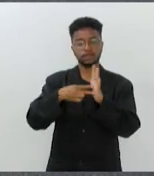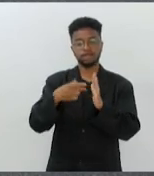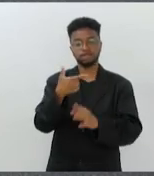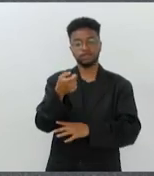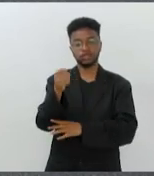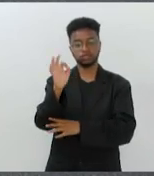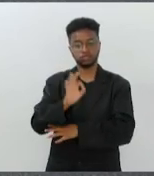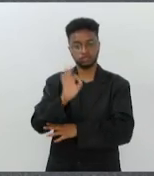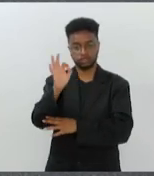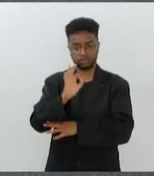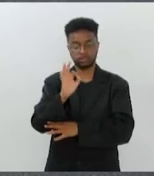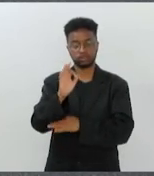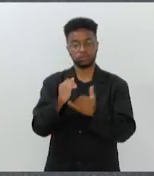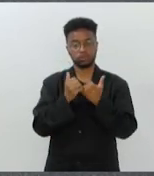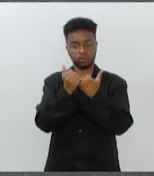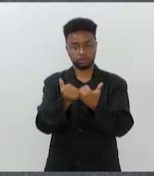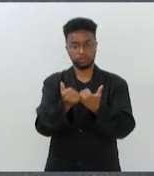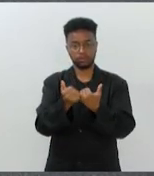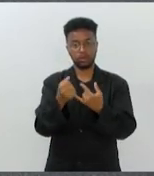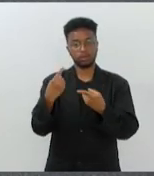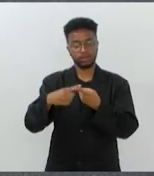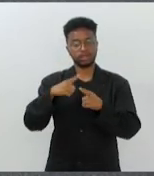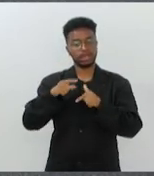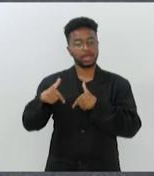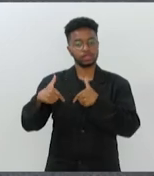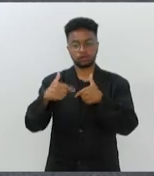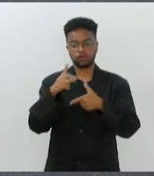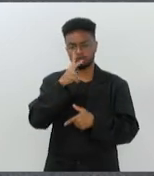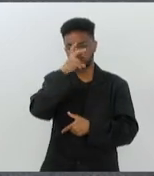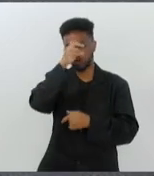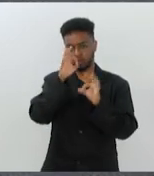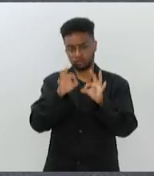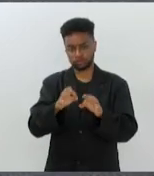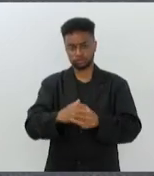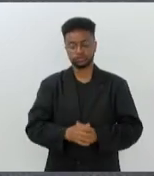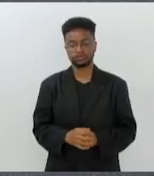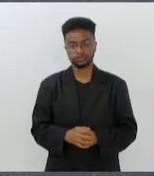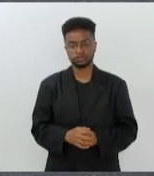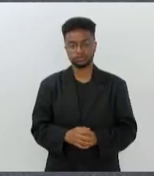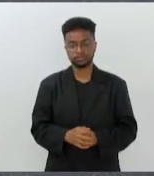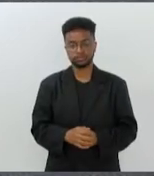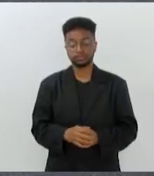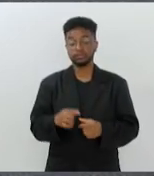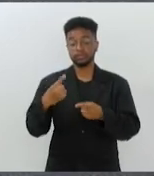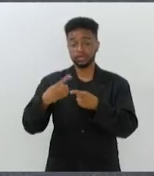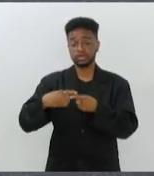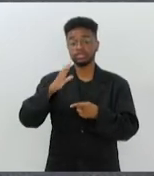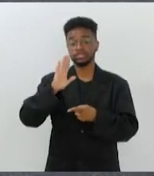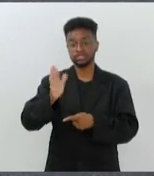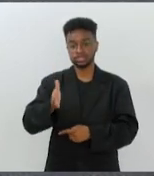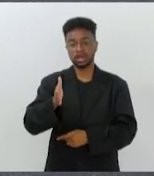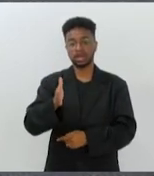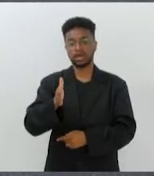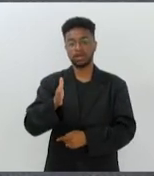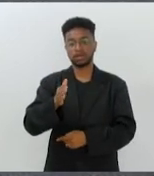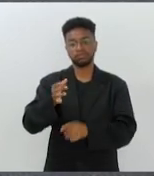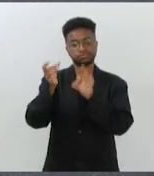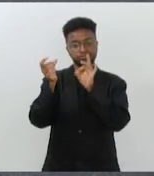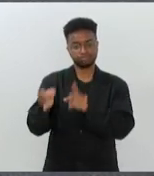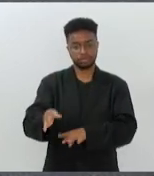patrimônio líquido. É uma operação muito forte, que já teria sido tecnicamente